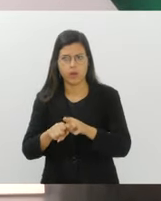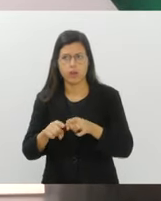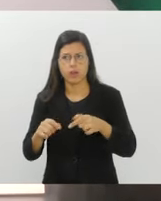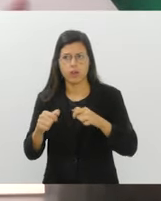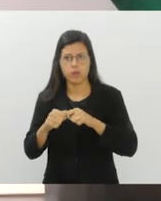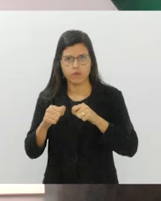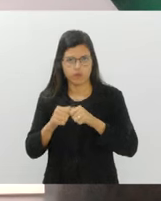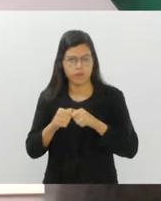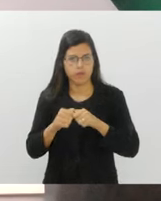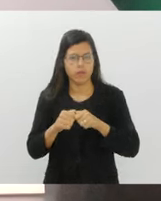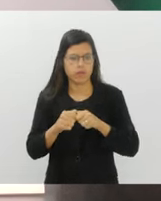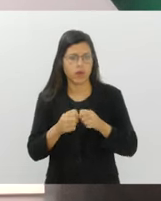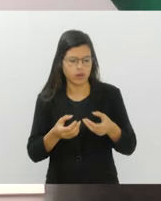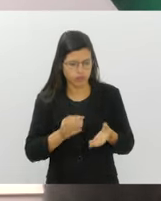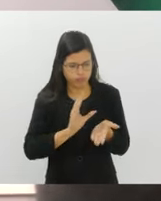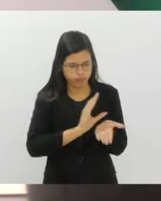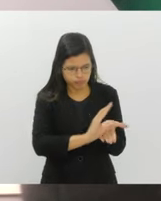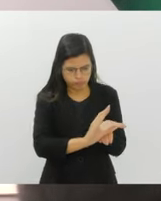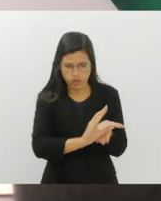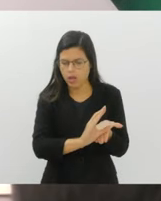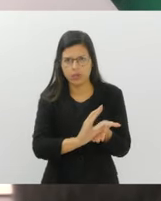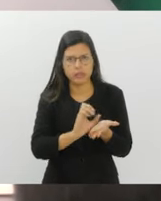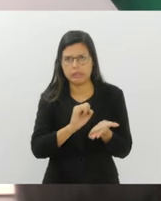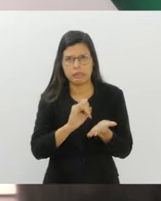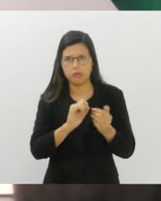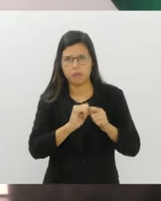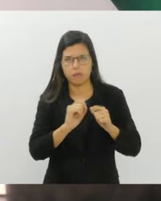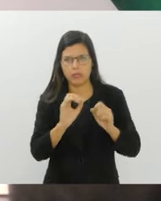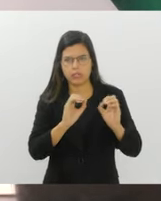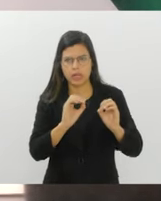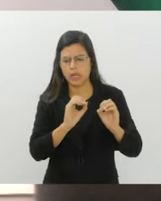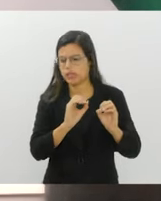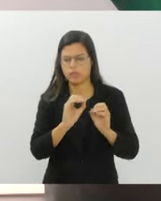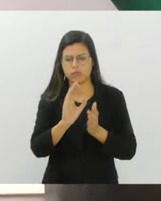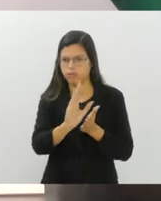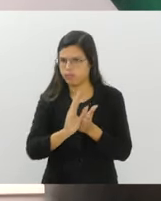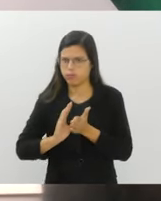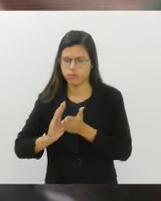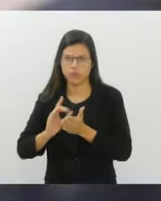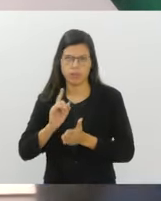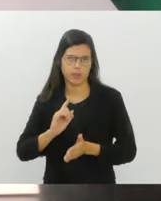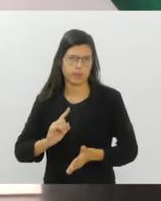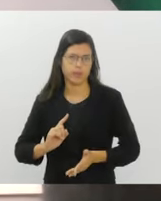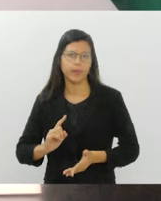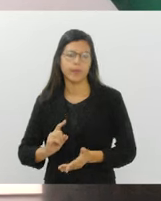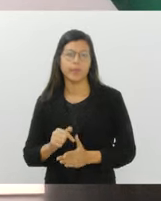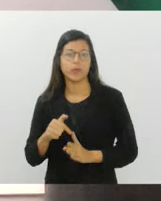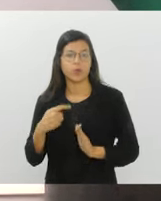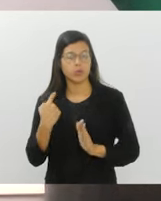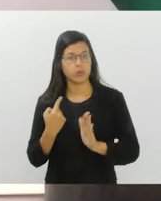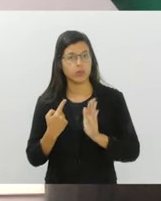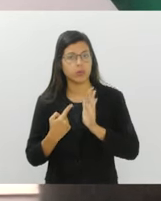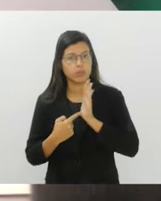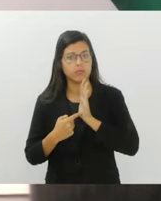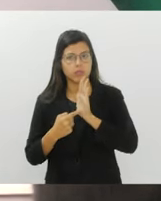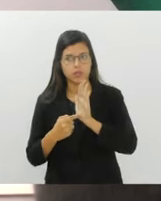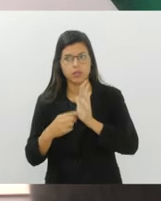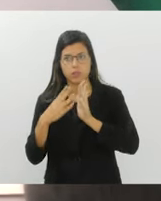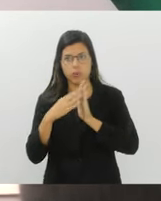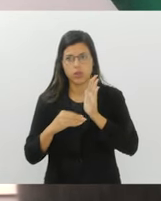fez, recebe, não fez, não recebe. E quando apresentamos nesse modelo, os